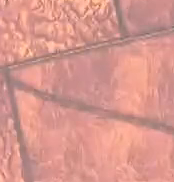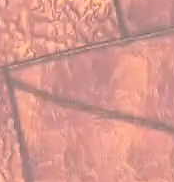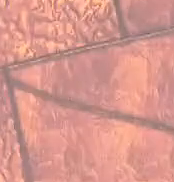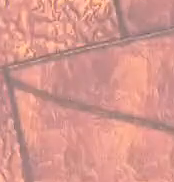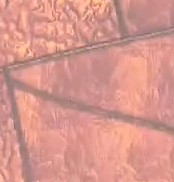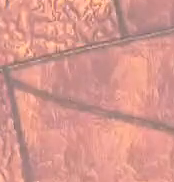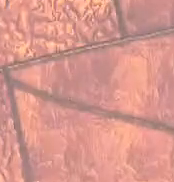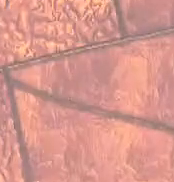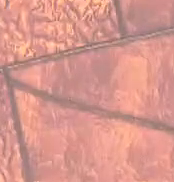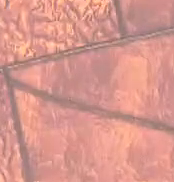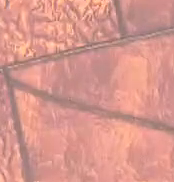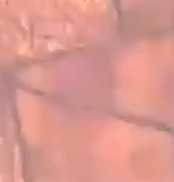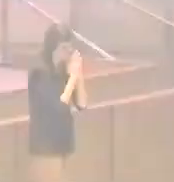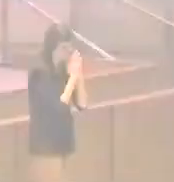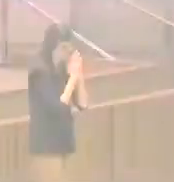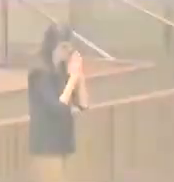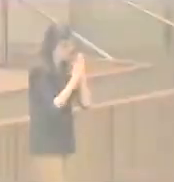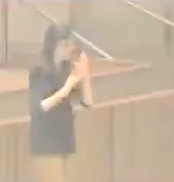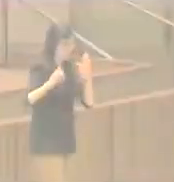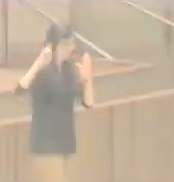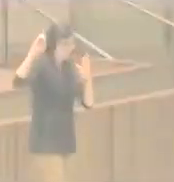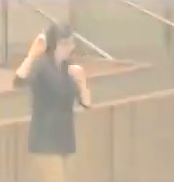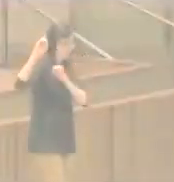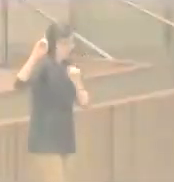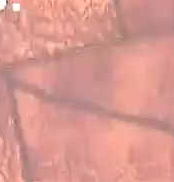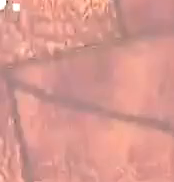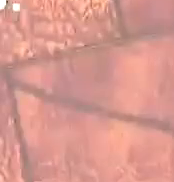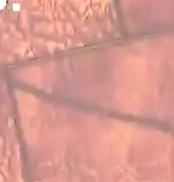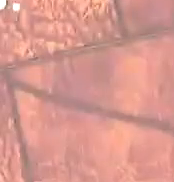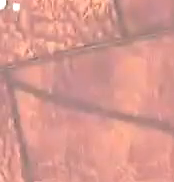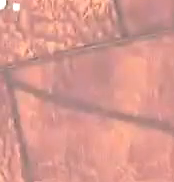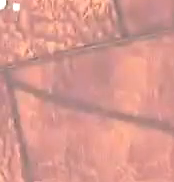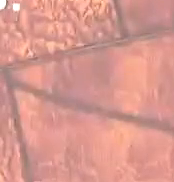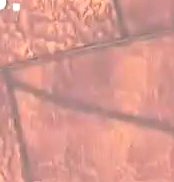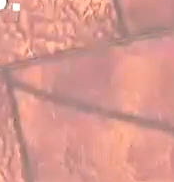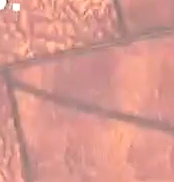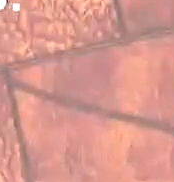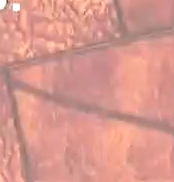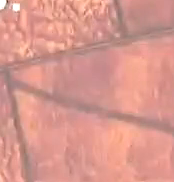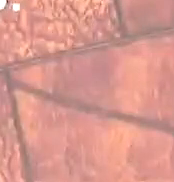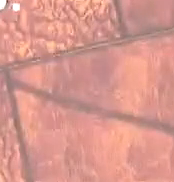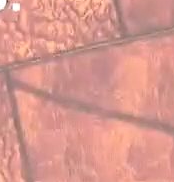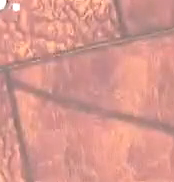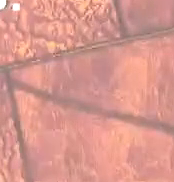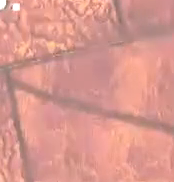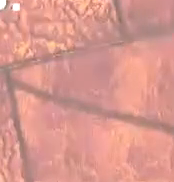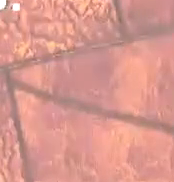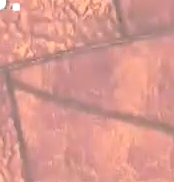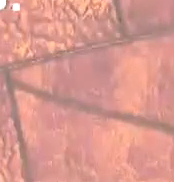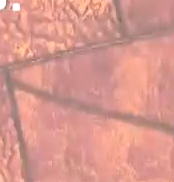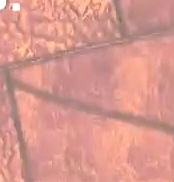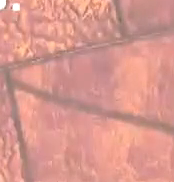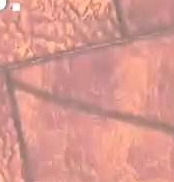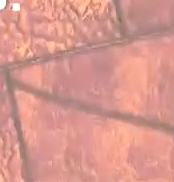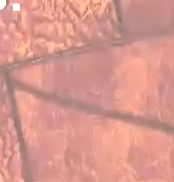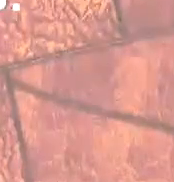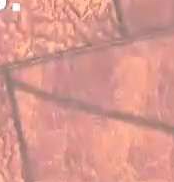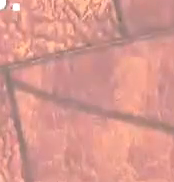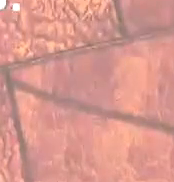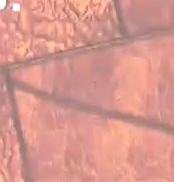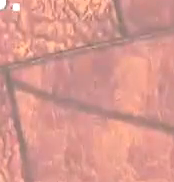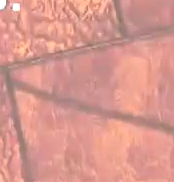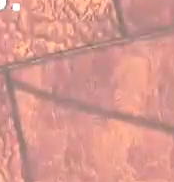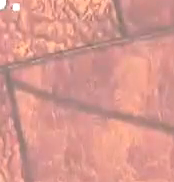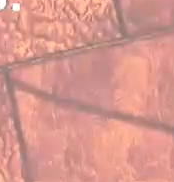orou, o Senhor ouviu e atendeu o seu pedido e trouxe de volta a Jerusalém e